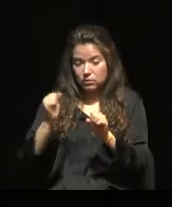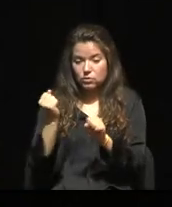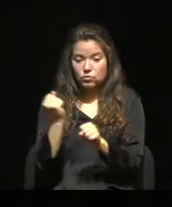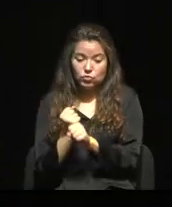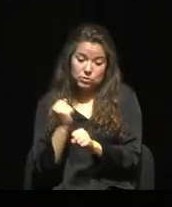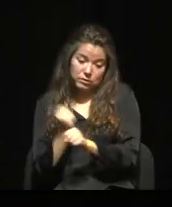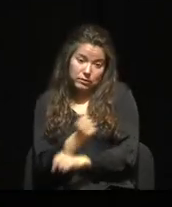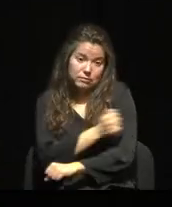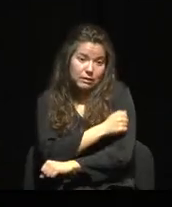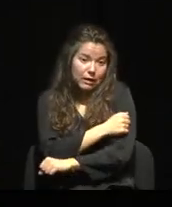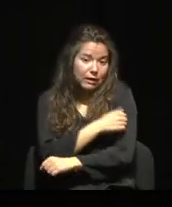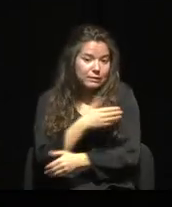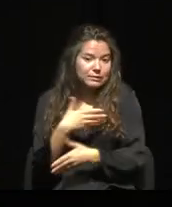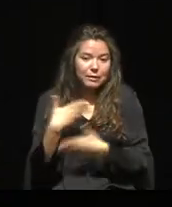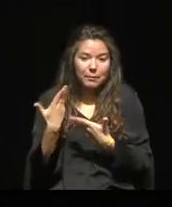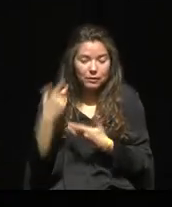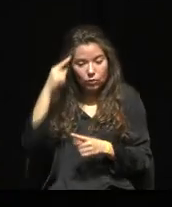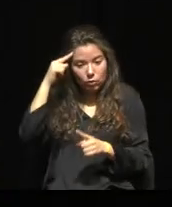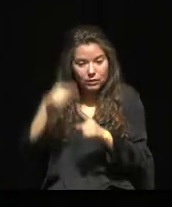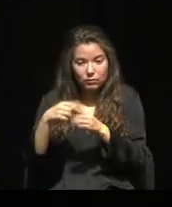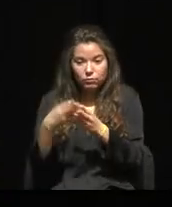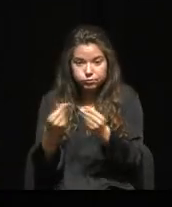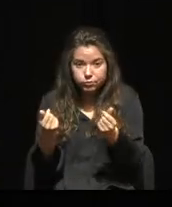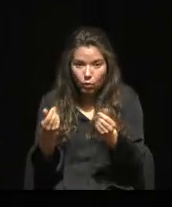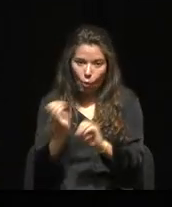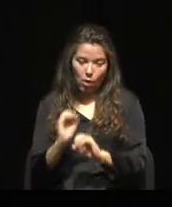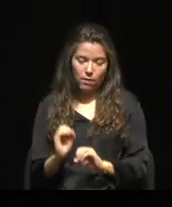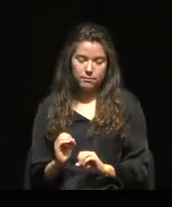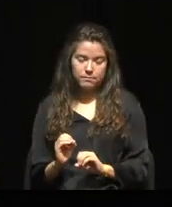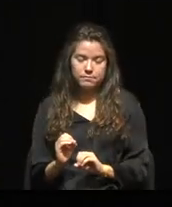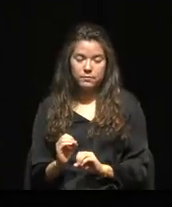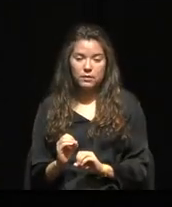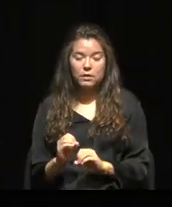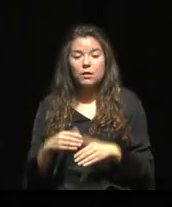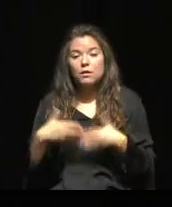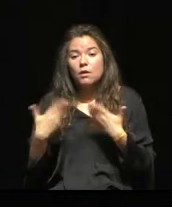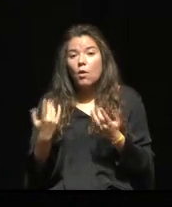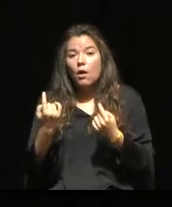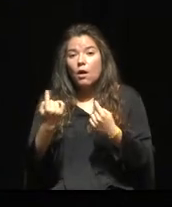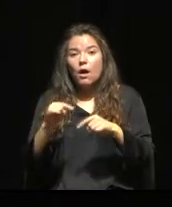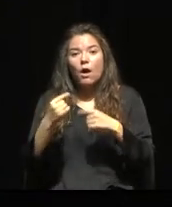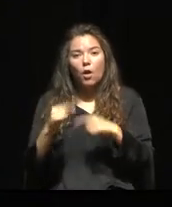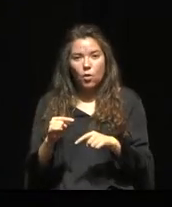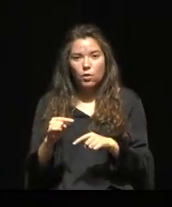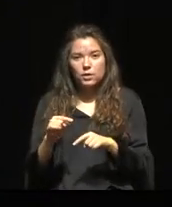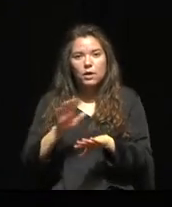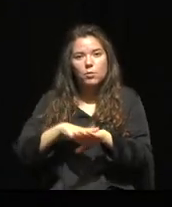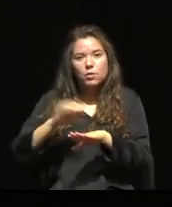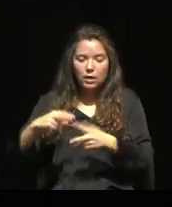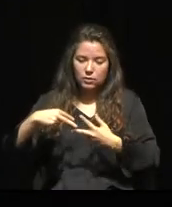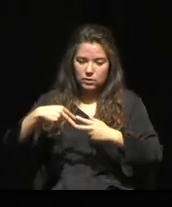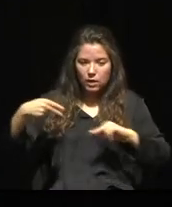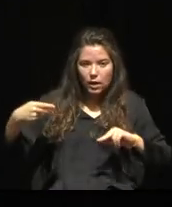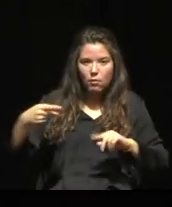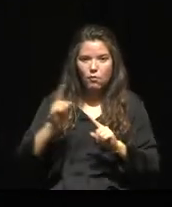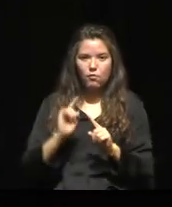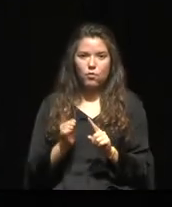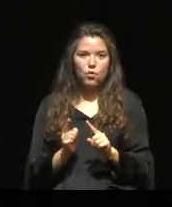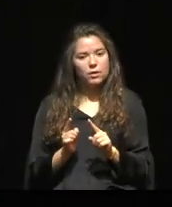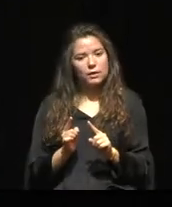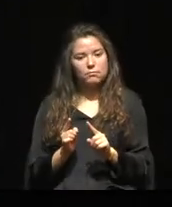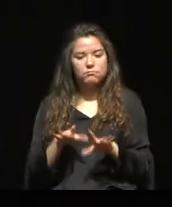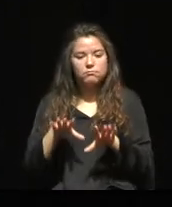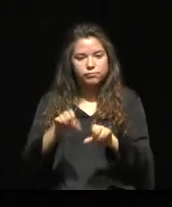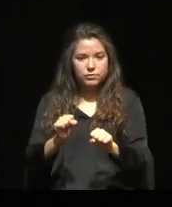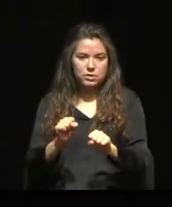da Habitação mas não há perspectiva de uma solução a única intervenção que houve da parte da câmara foi impar as partes não